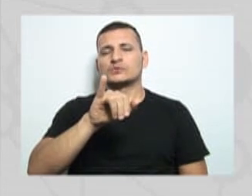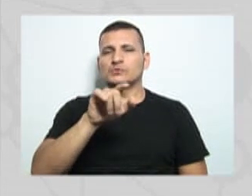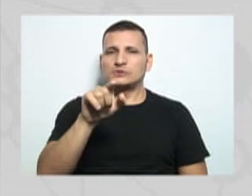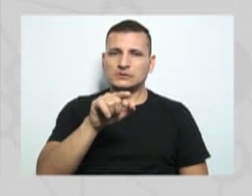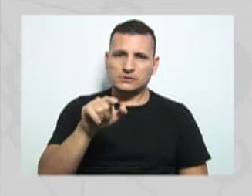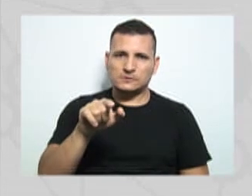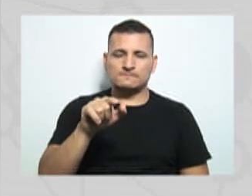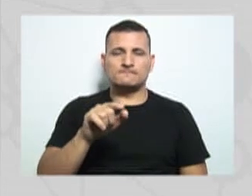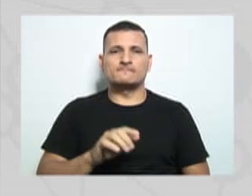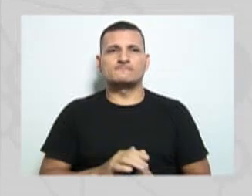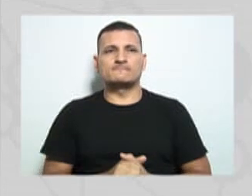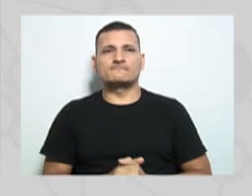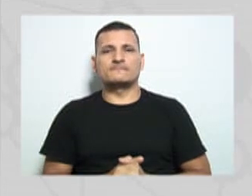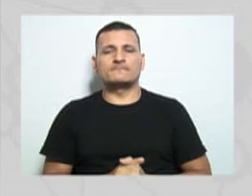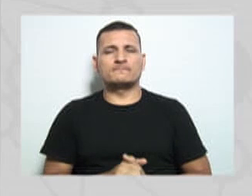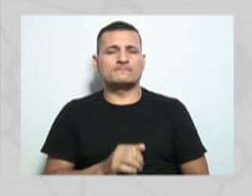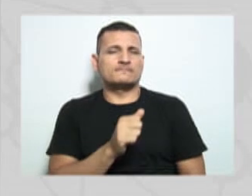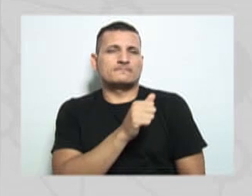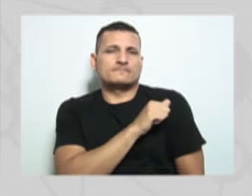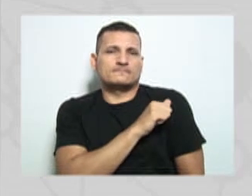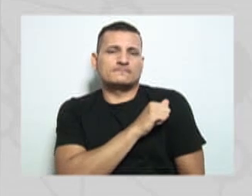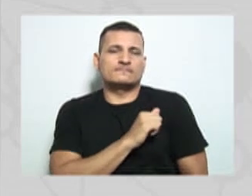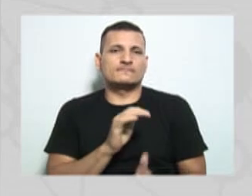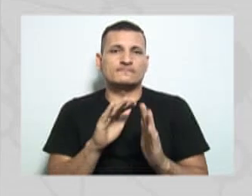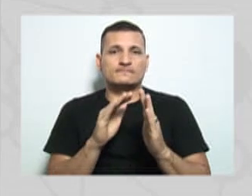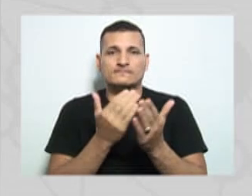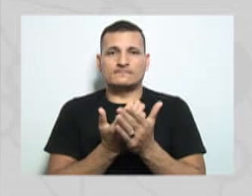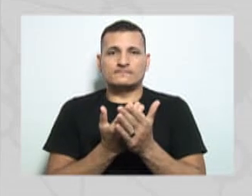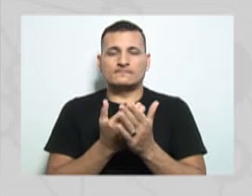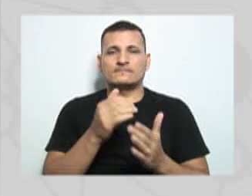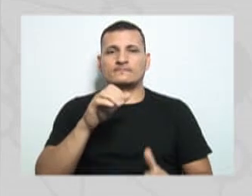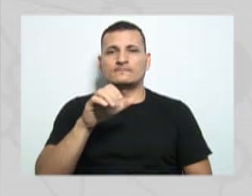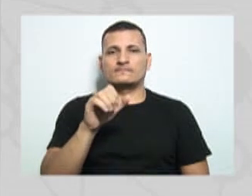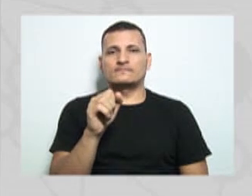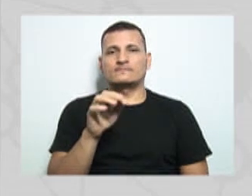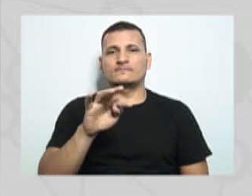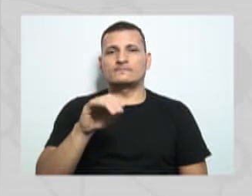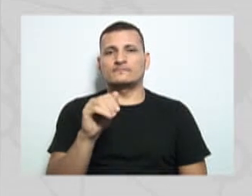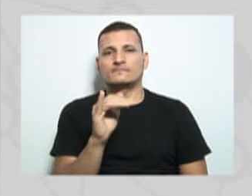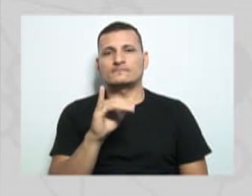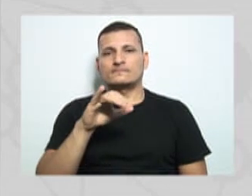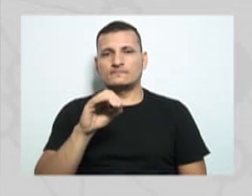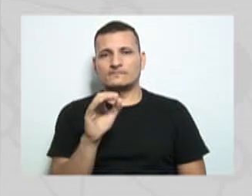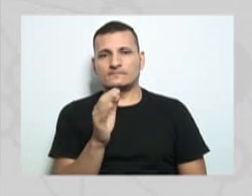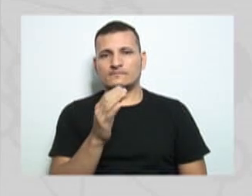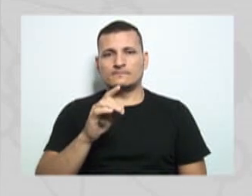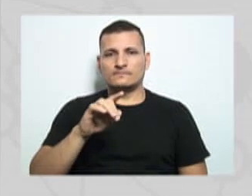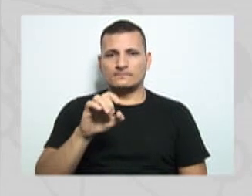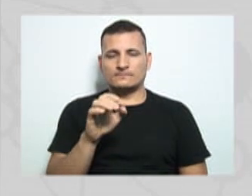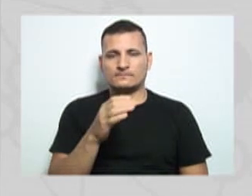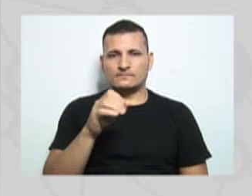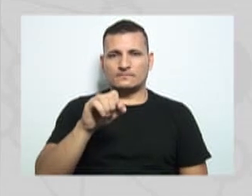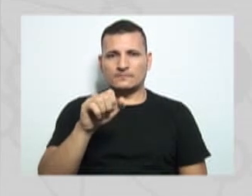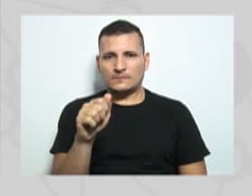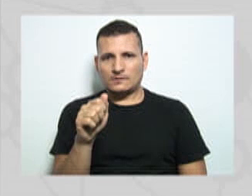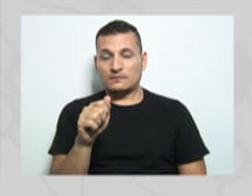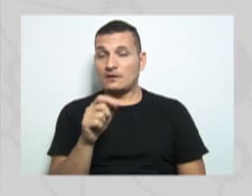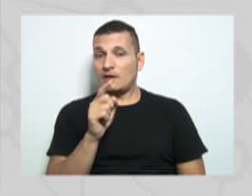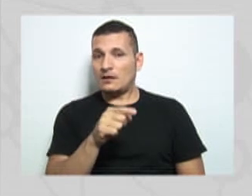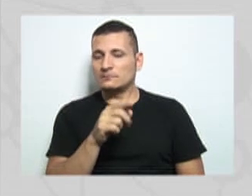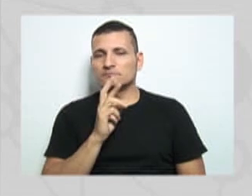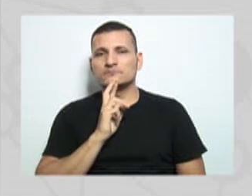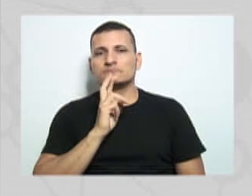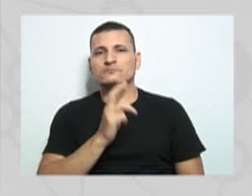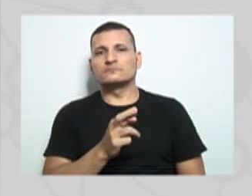eu li anteriormente. Ele é aluno da escola Estácio de Sá. Ele que respondeu sobre